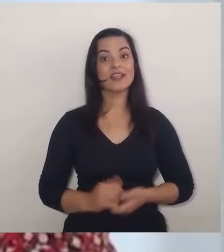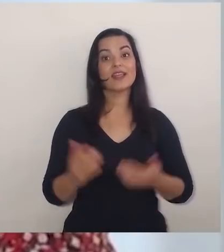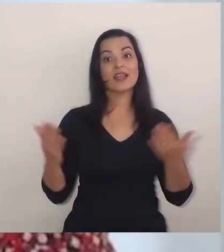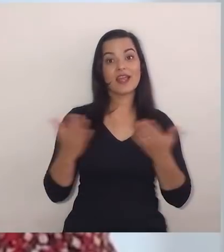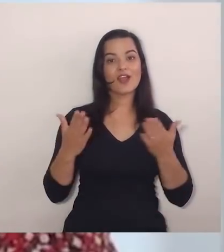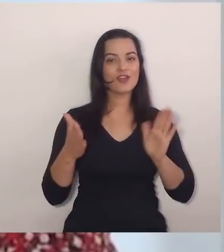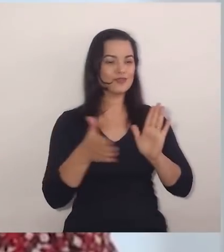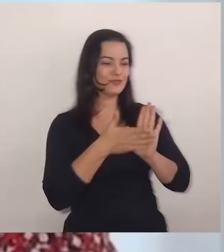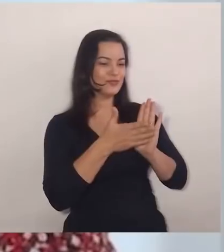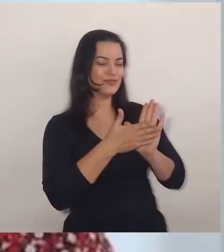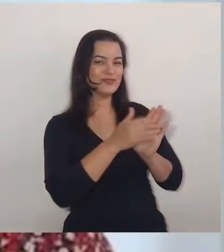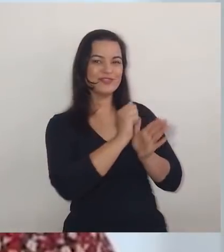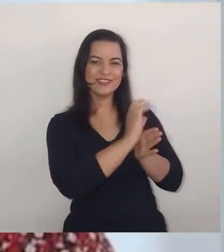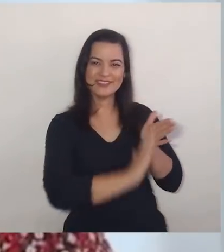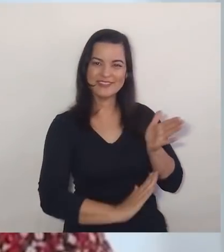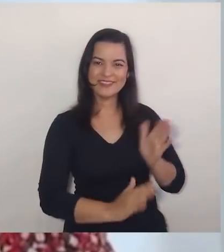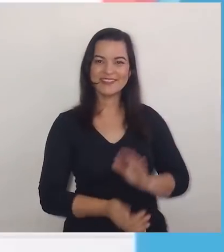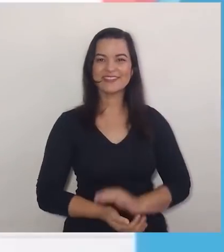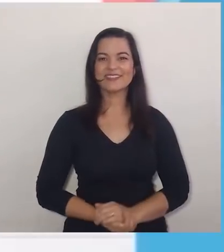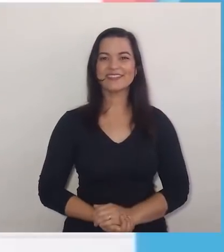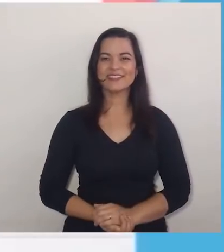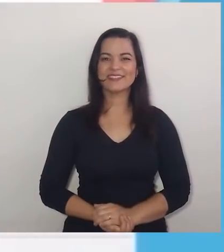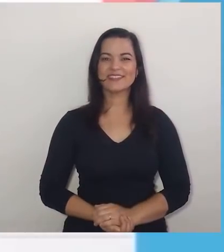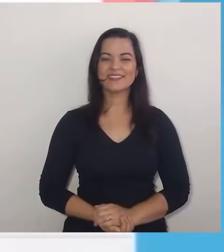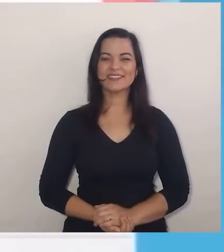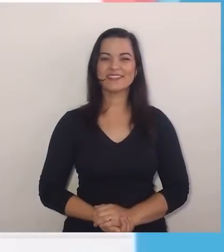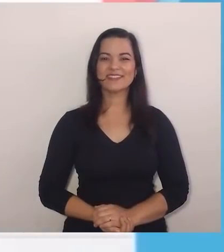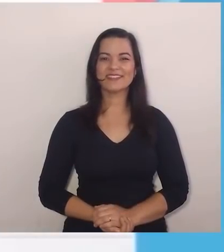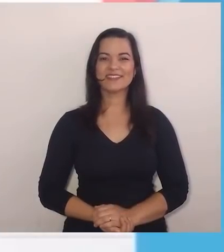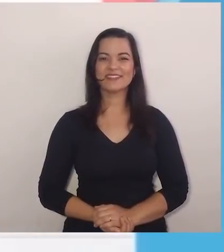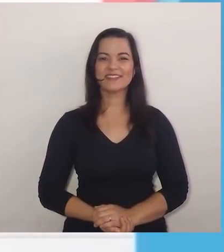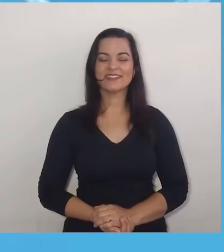Vamos à nossa proposta do dia.